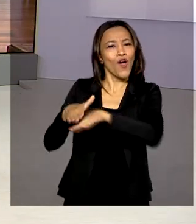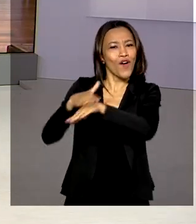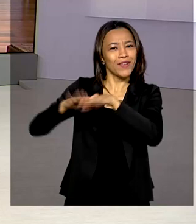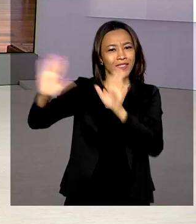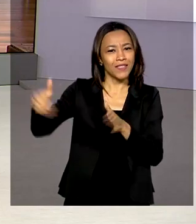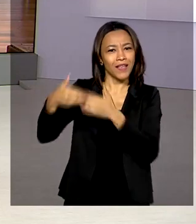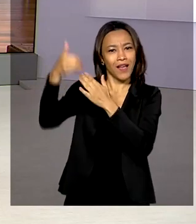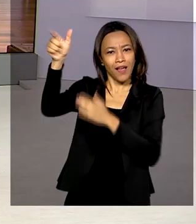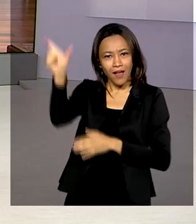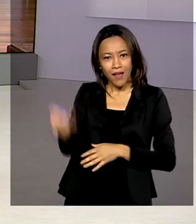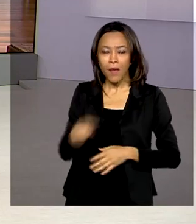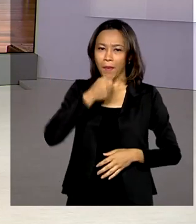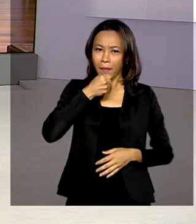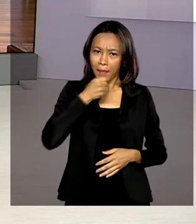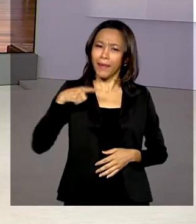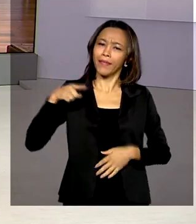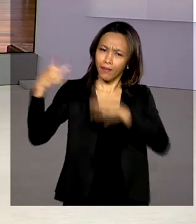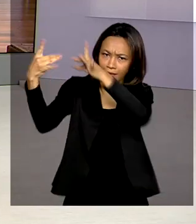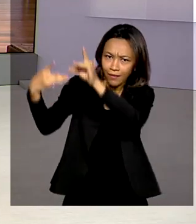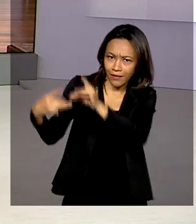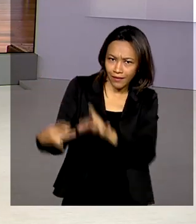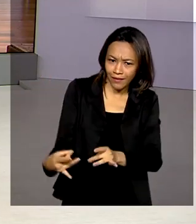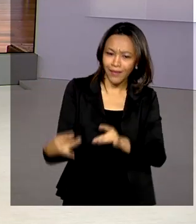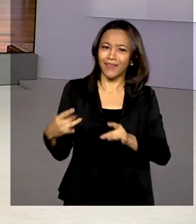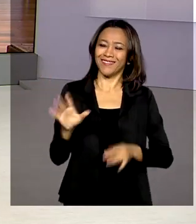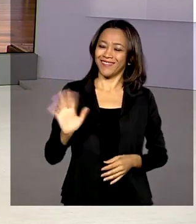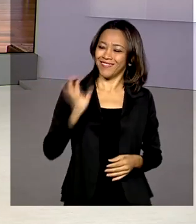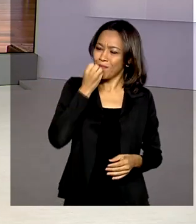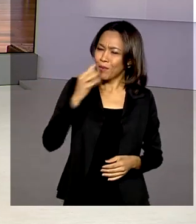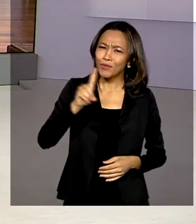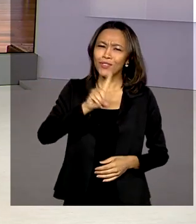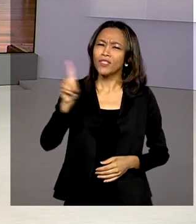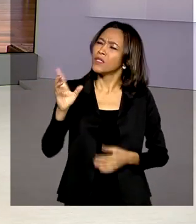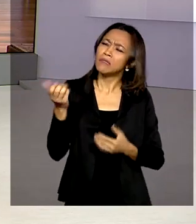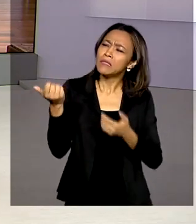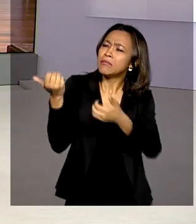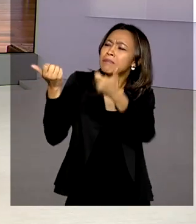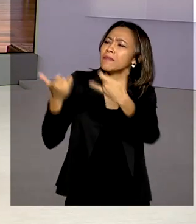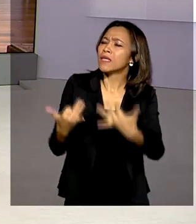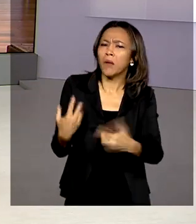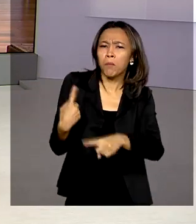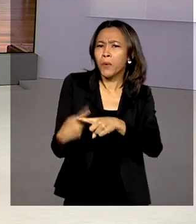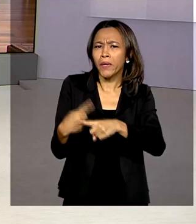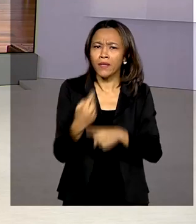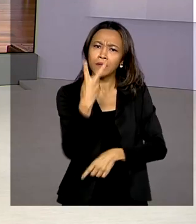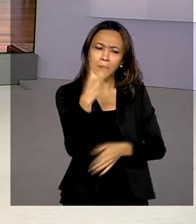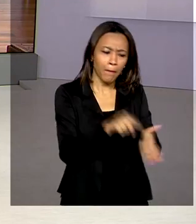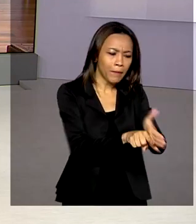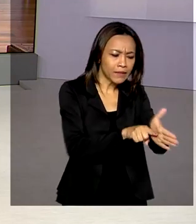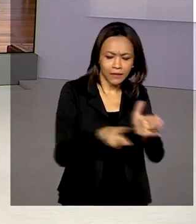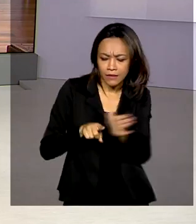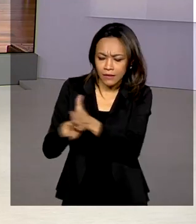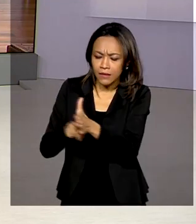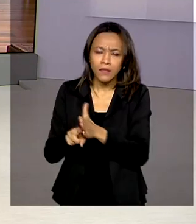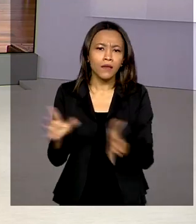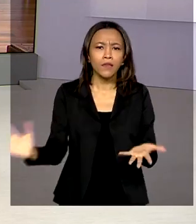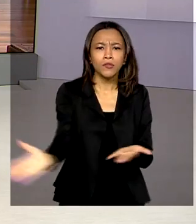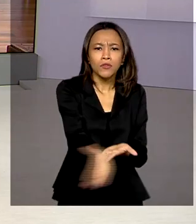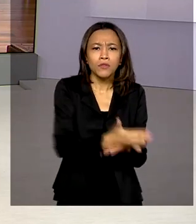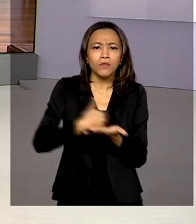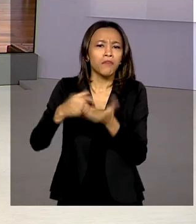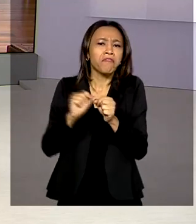Selma Dias, que tem os detalhes. Bom dia, Selma. Explica pra gente o porquê desses estudos e o que vai ser feito com esse material.